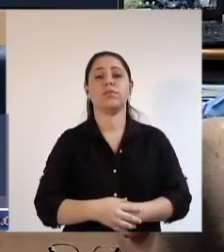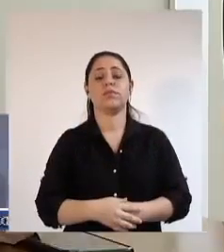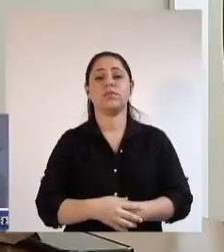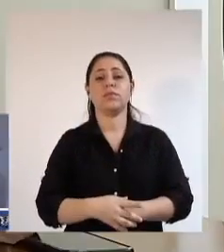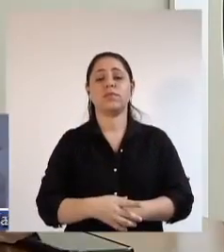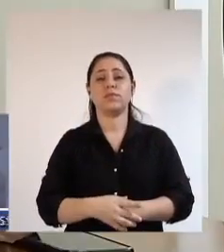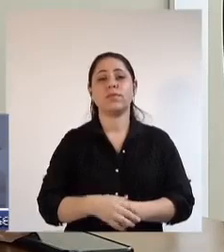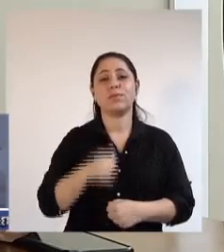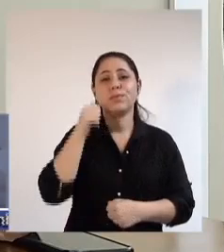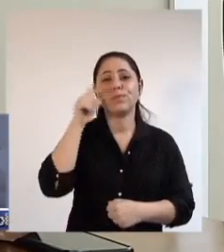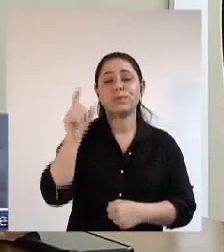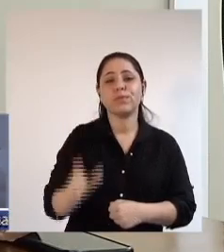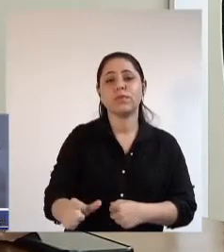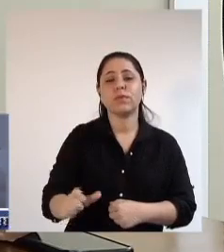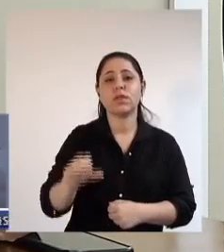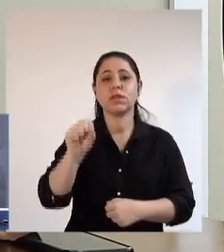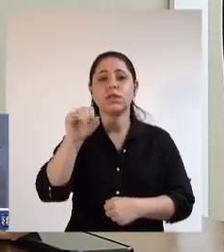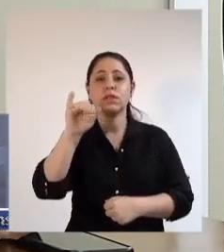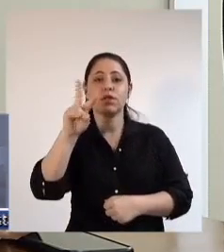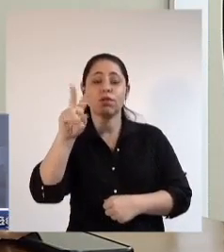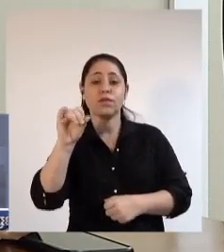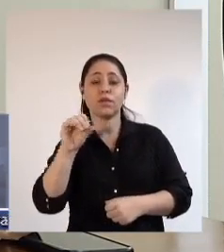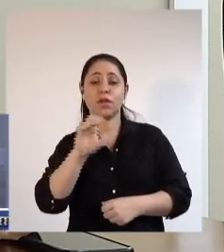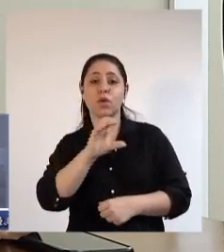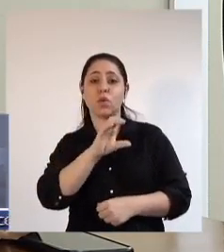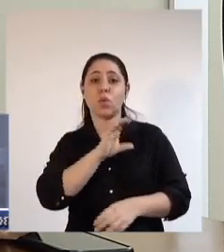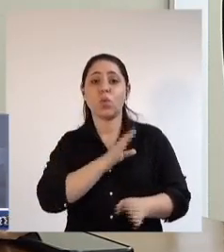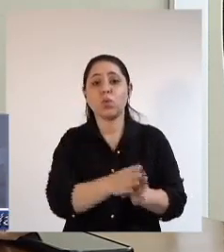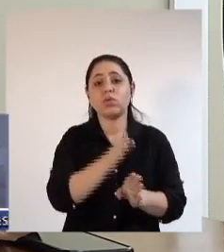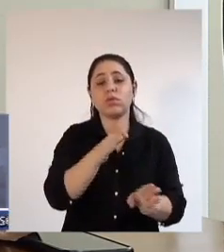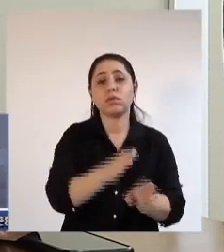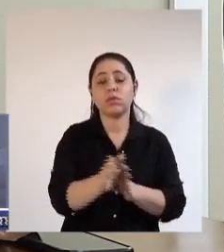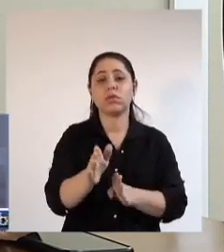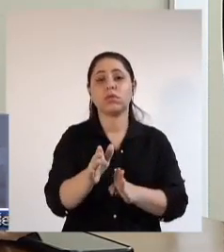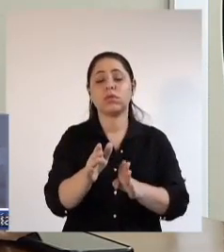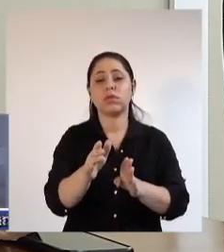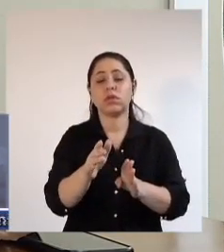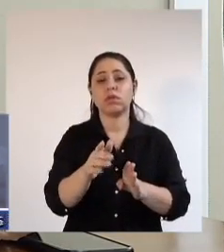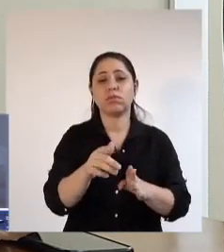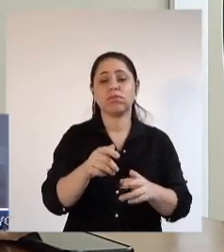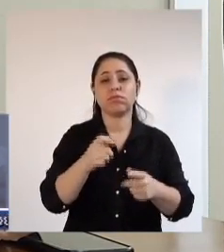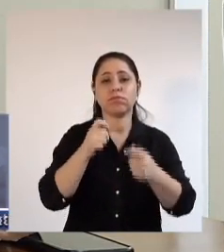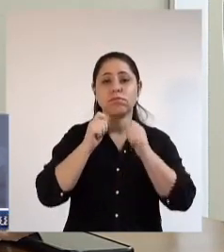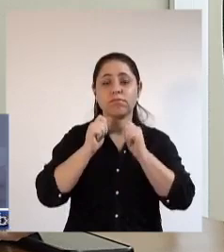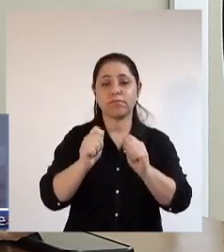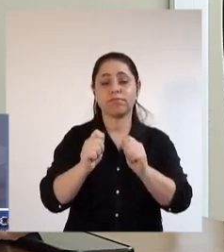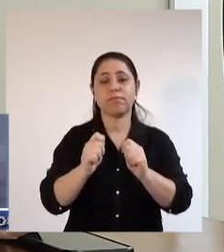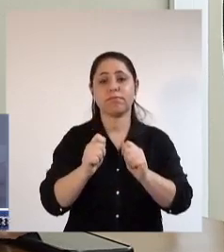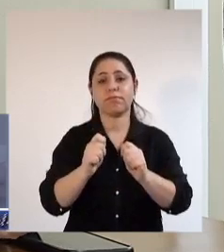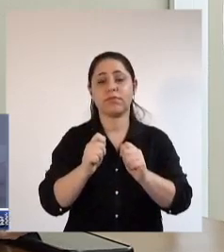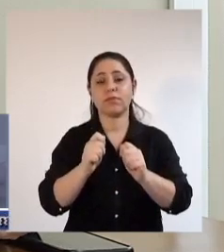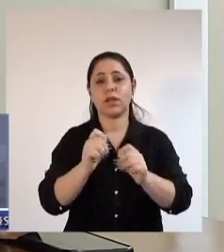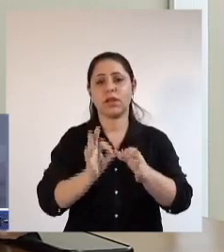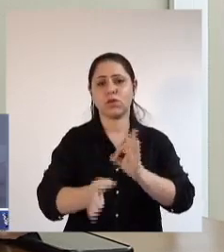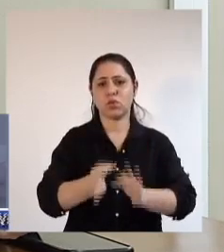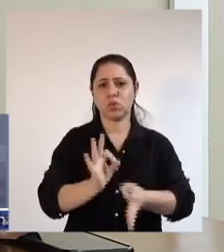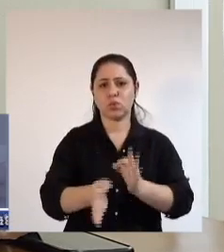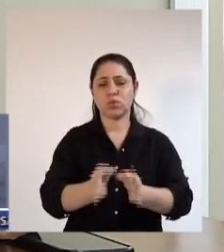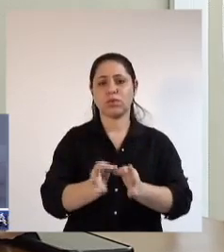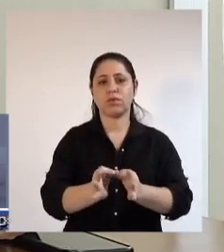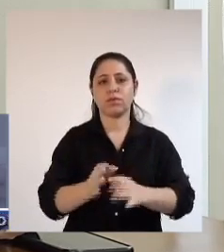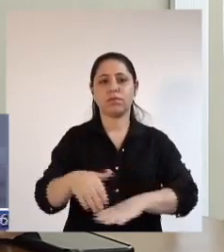silvia queiroz conselheira e secretária executiva do conselho consultivo estrada-parque